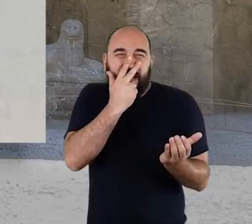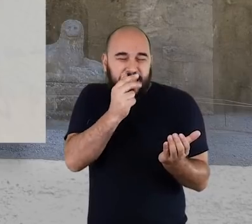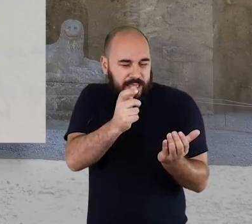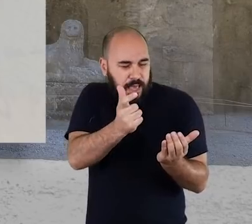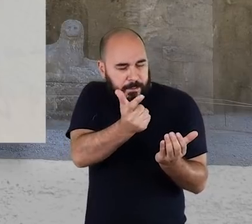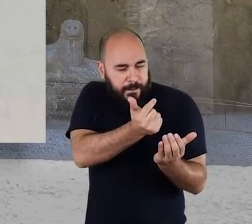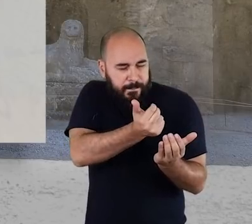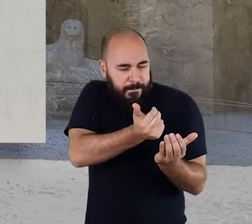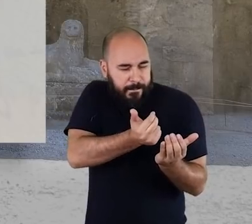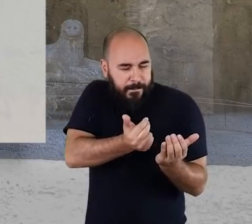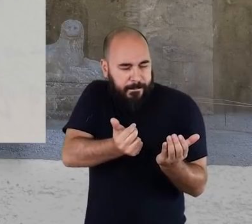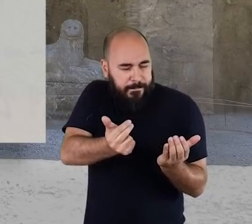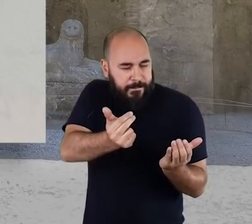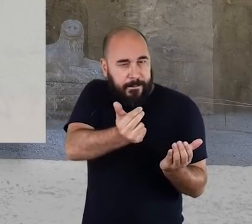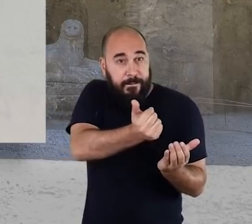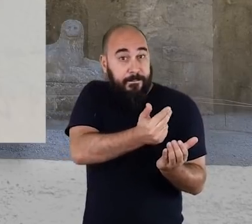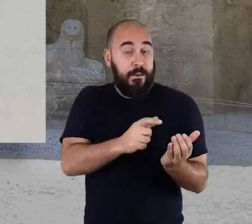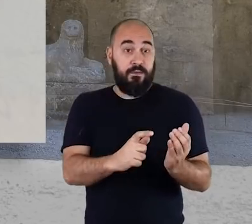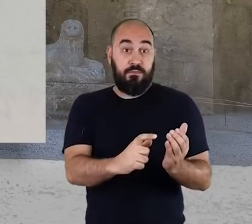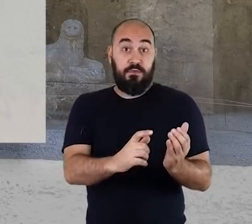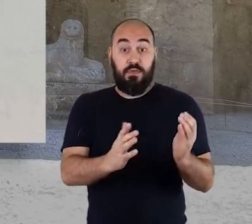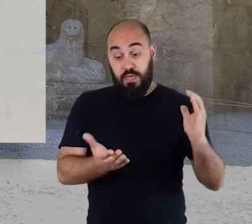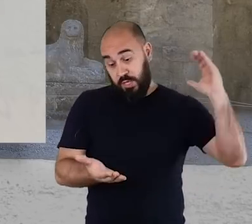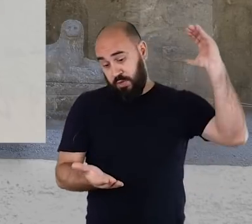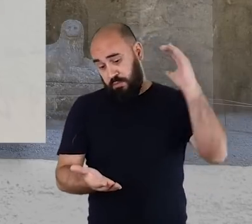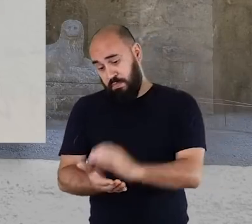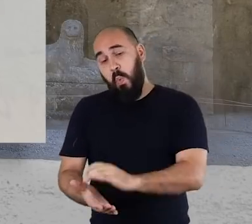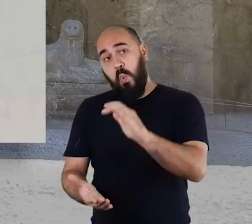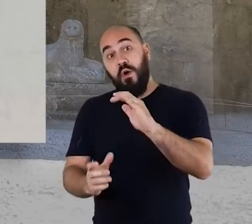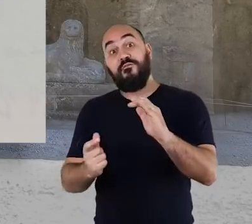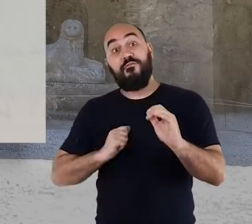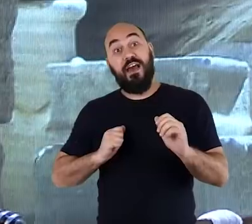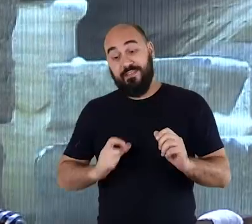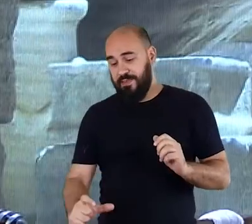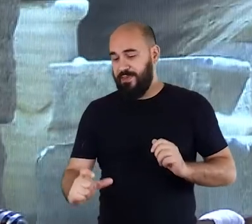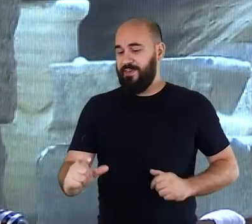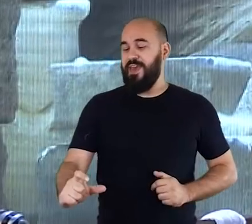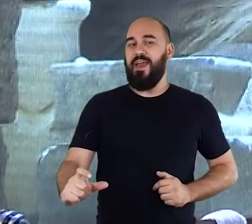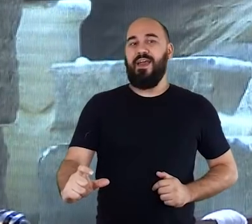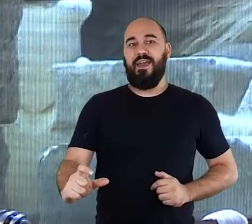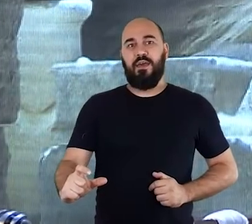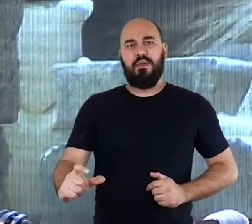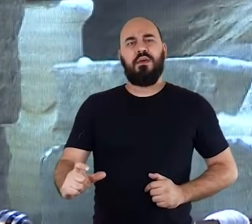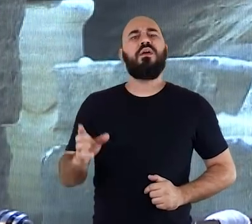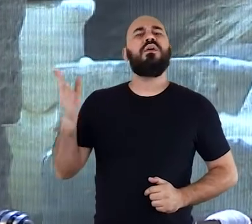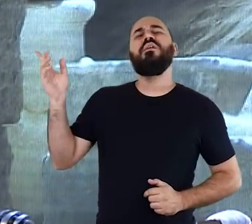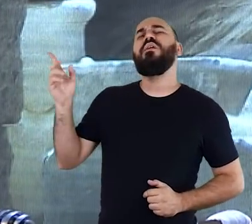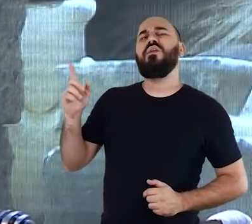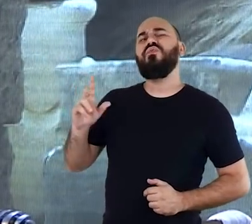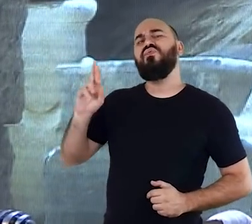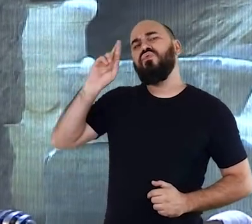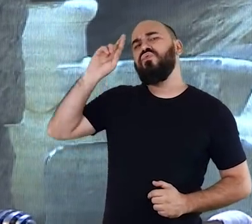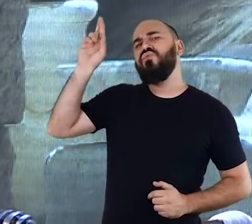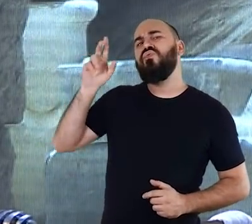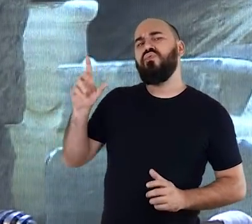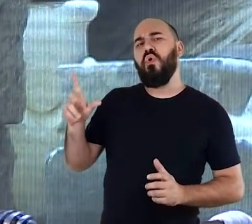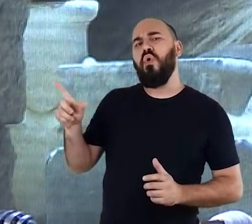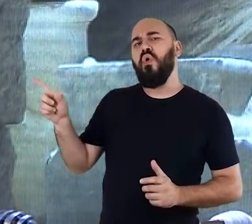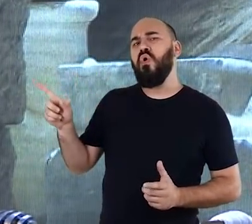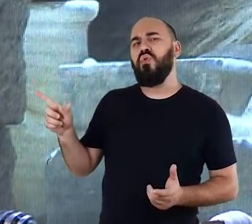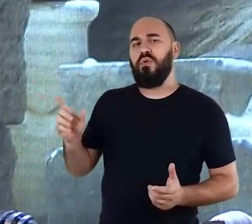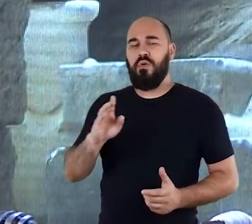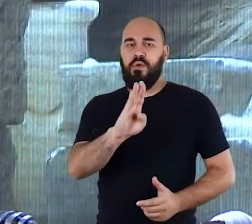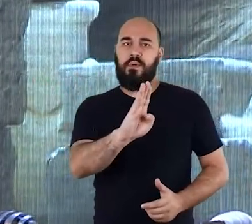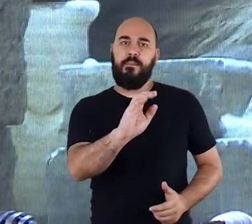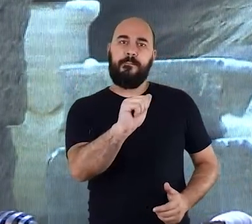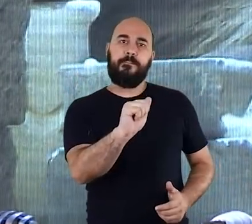E sabe quem que era o dono desse selo aqui? Baruch, aquele que é descrito na Bíblia como sendo o